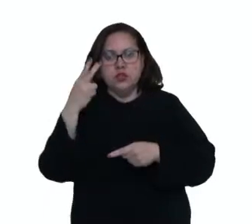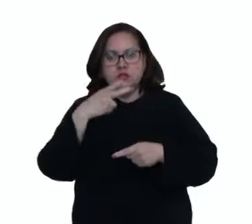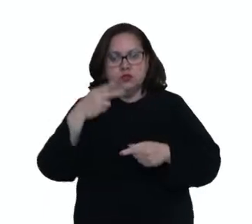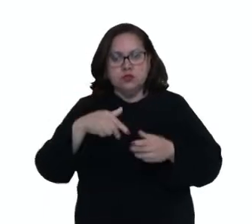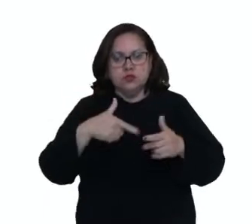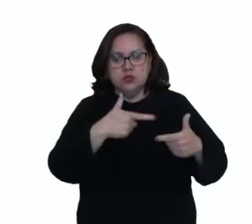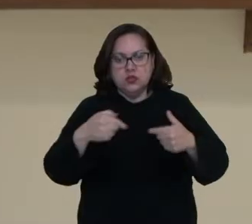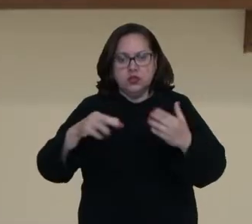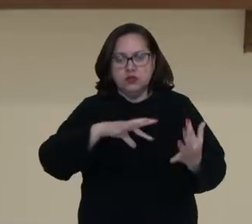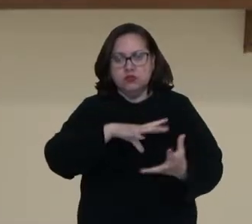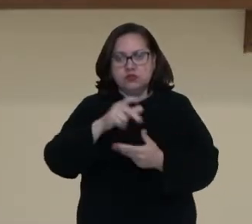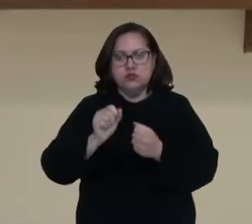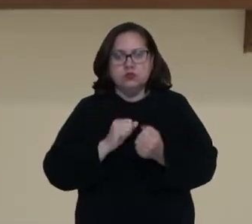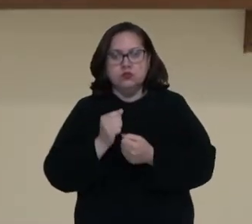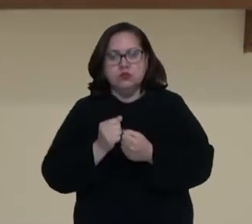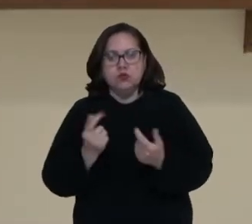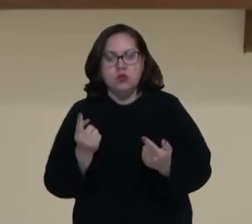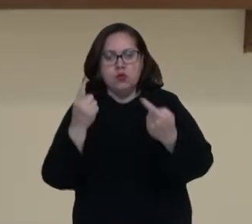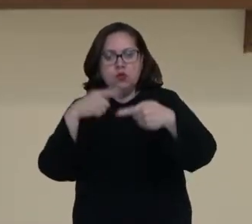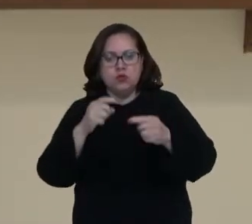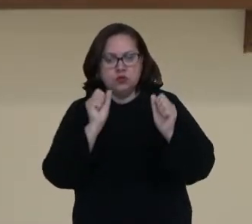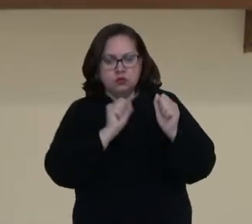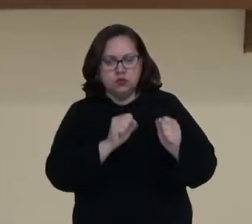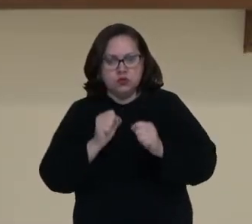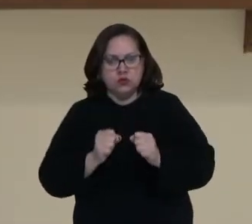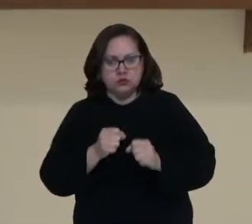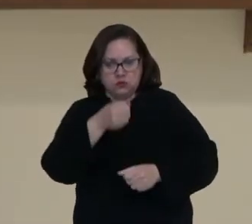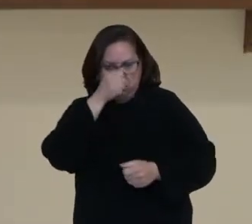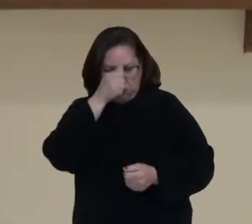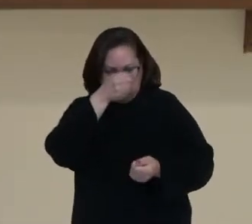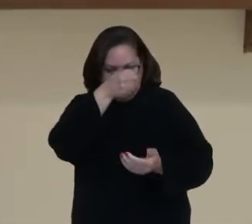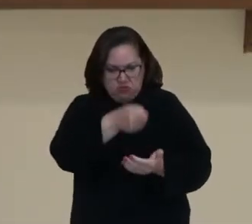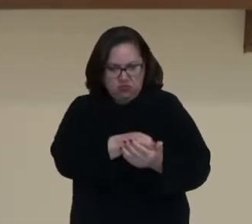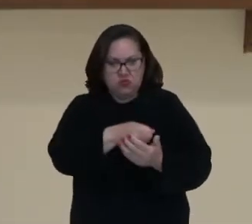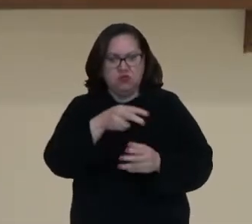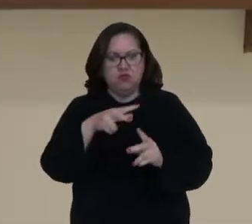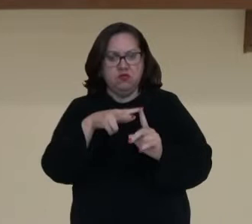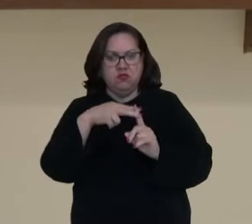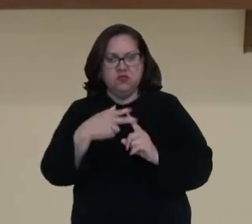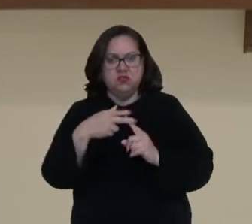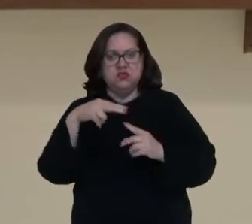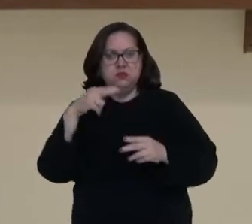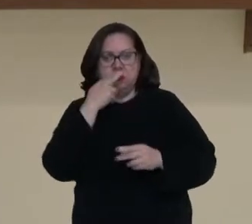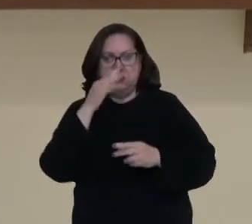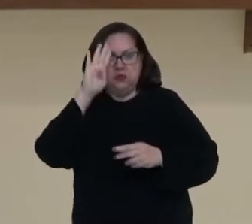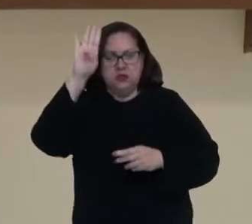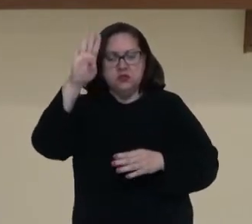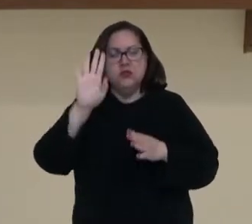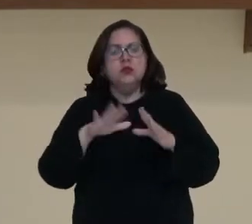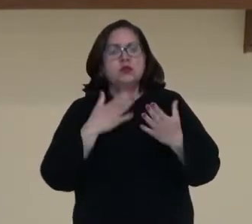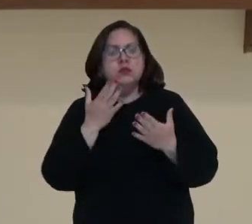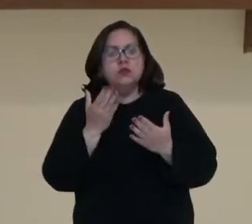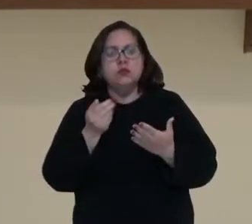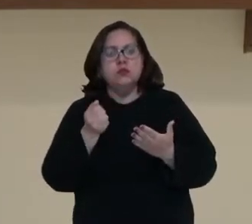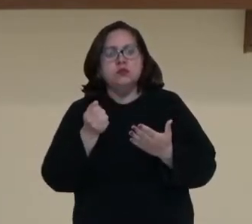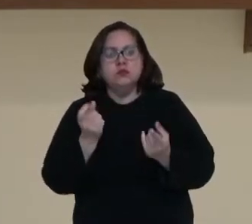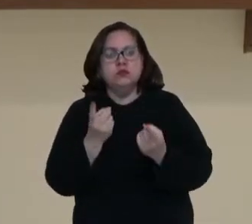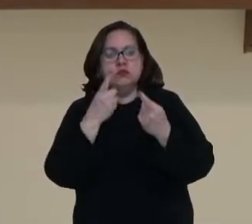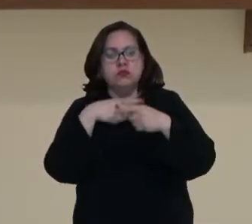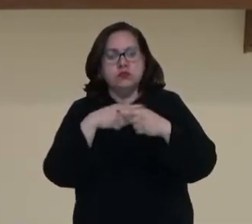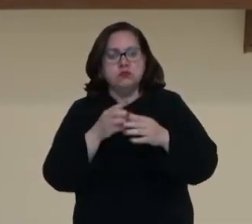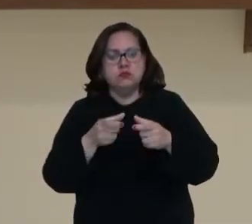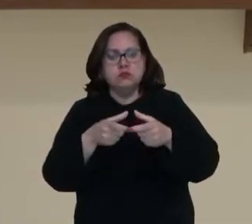Mundial se lutava contra os poderes ditatoriais do fascismo, do nazismo, e uma oposição que